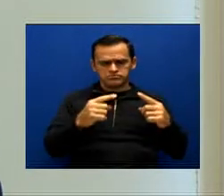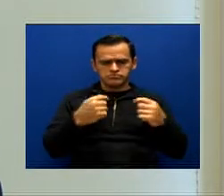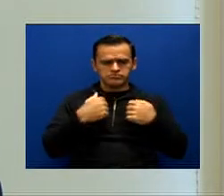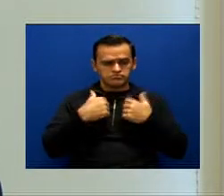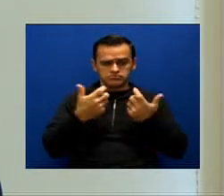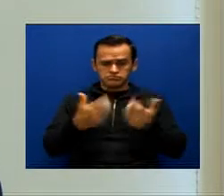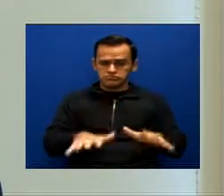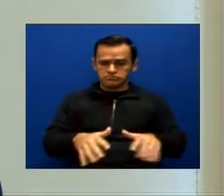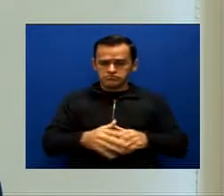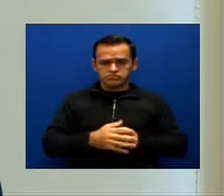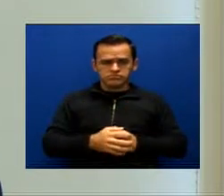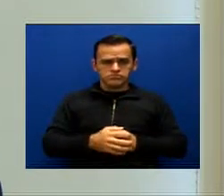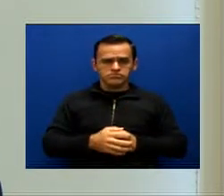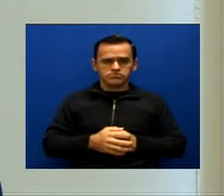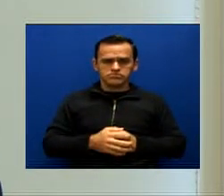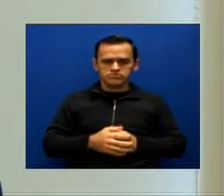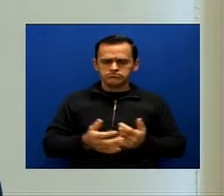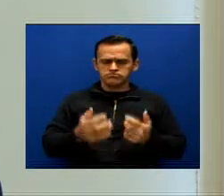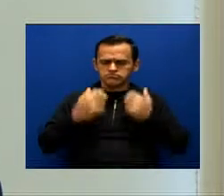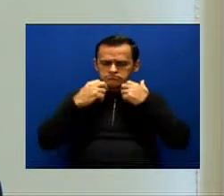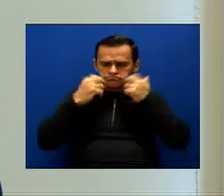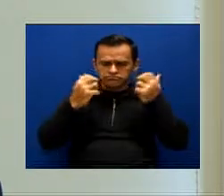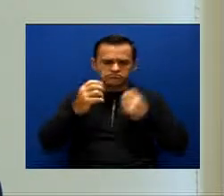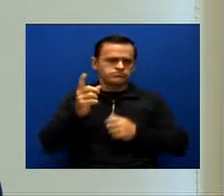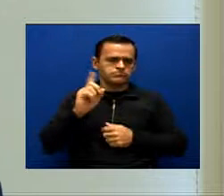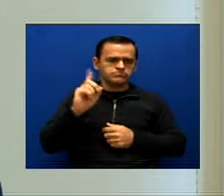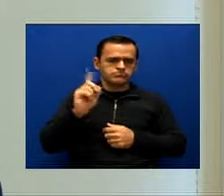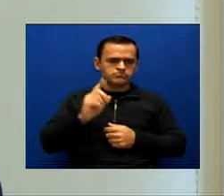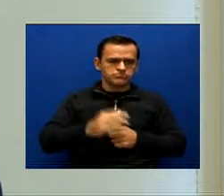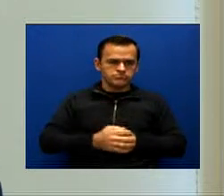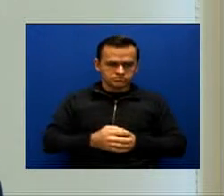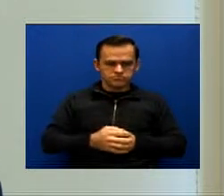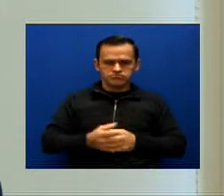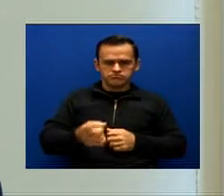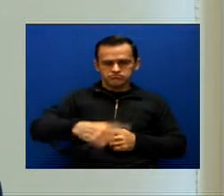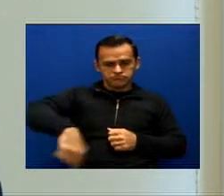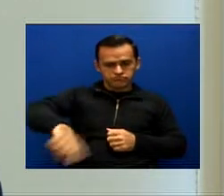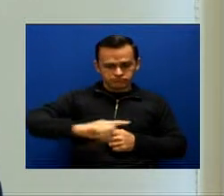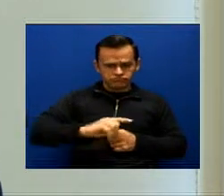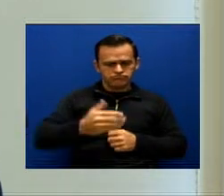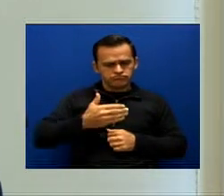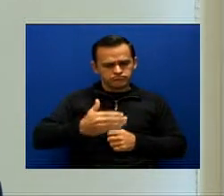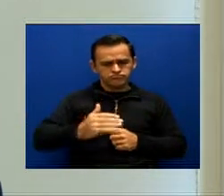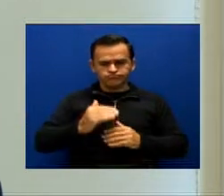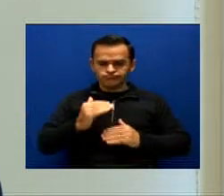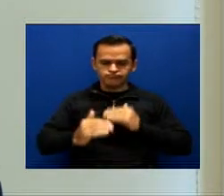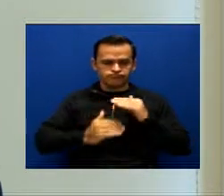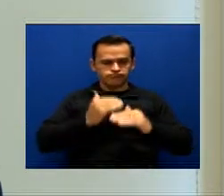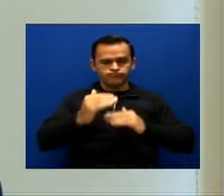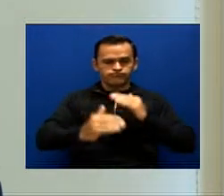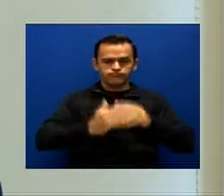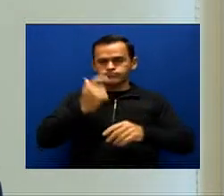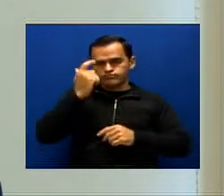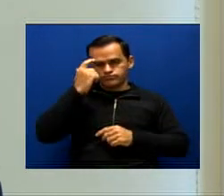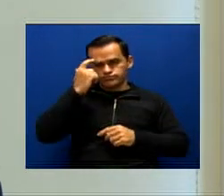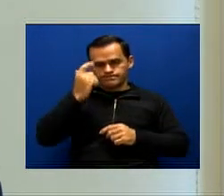isso. Não é demérito dizer isso, porque nós estamos em completa evolução permanentemente. Então, nesse sentido,